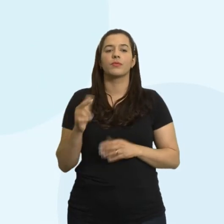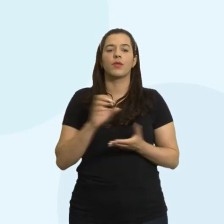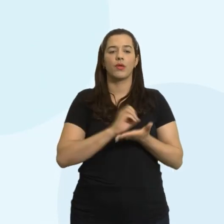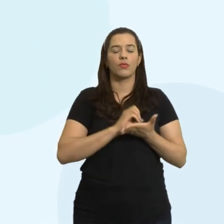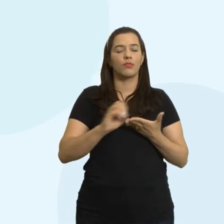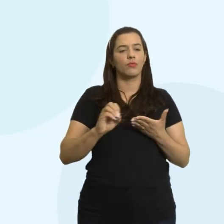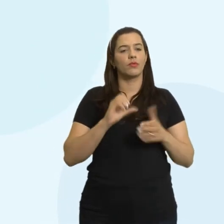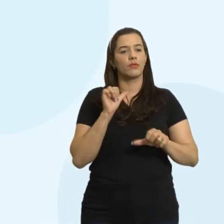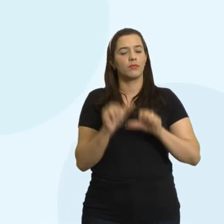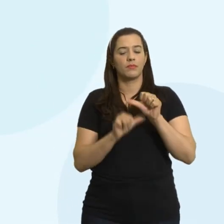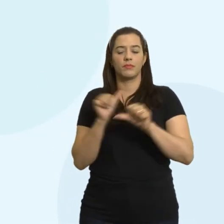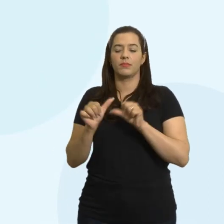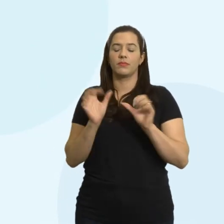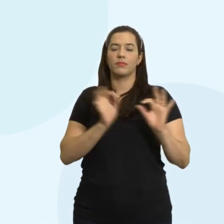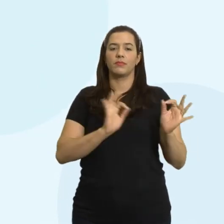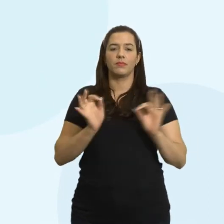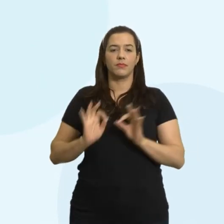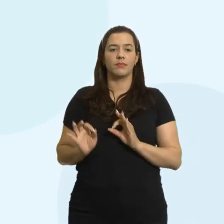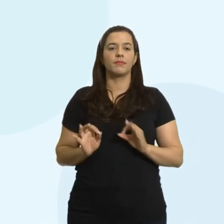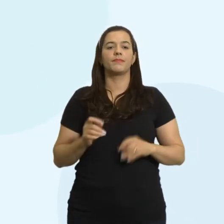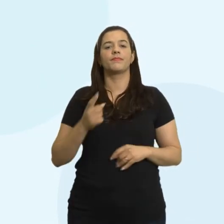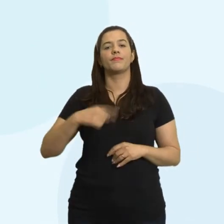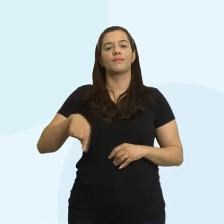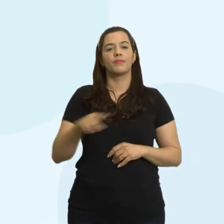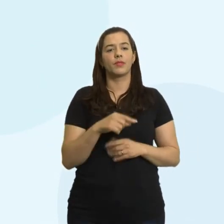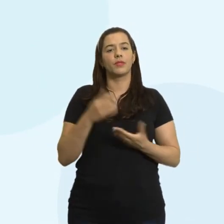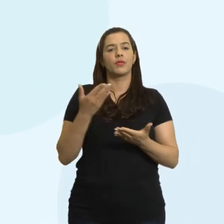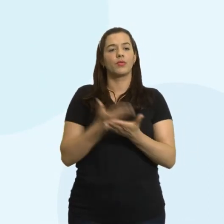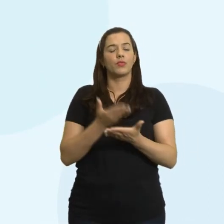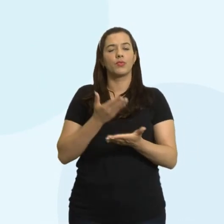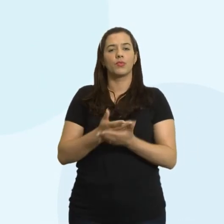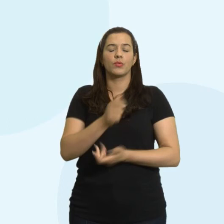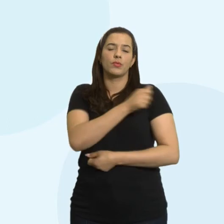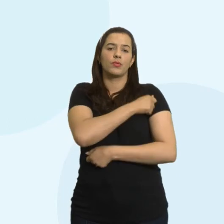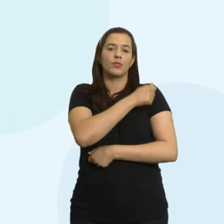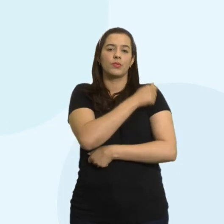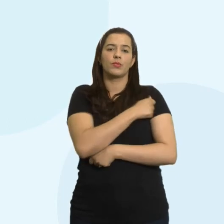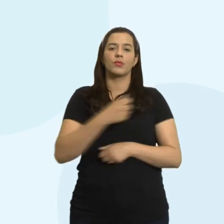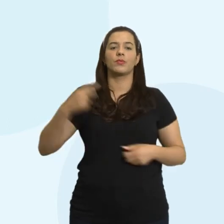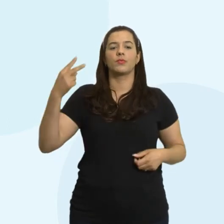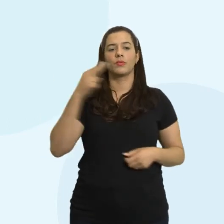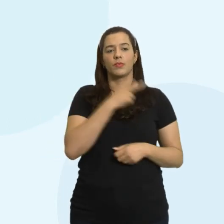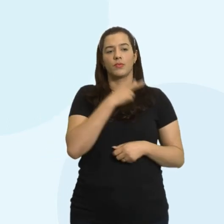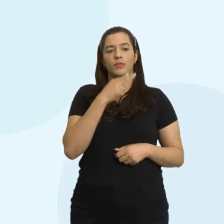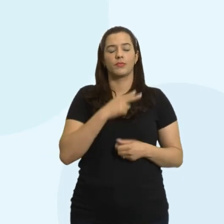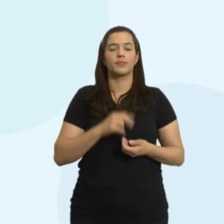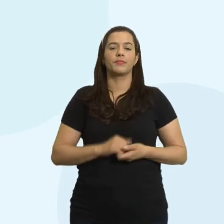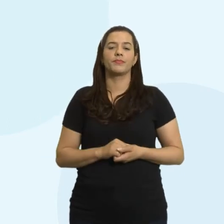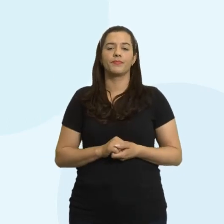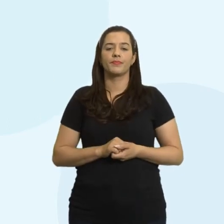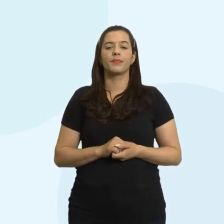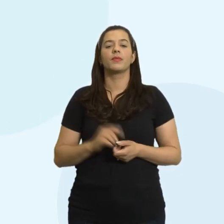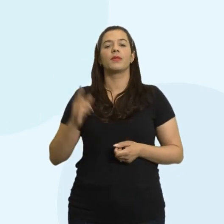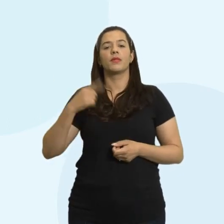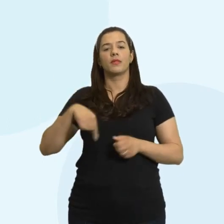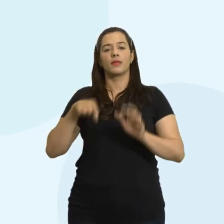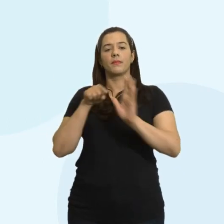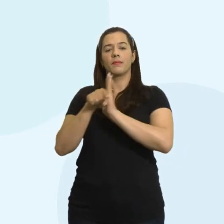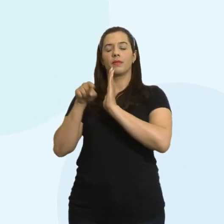geneticamente modificados. Essa é uma discussão que está no caderno do aluno, na segunda série do ensino médio. Por meio de